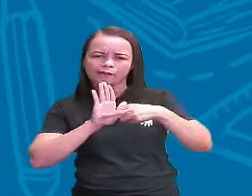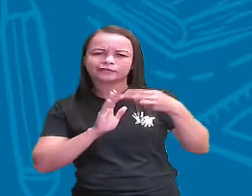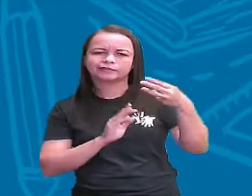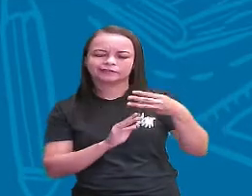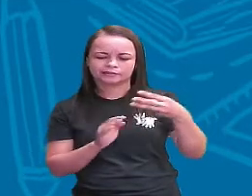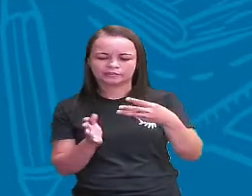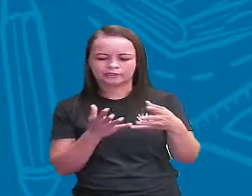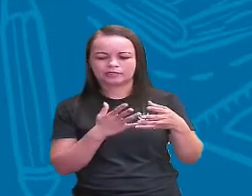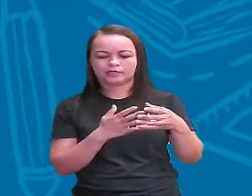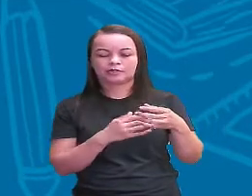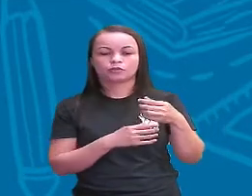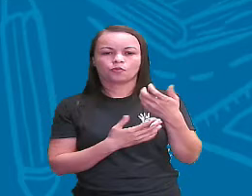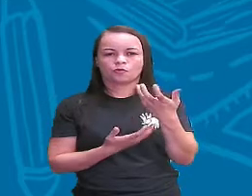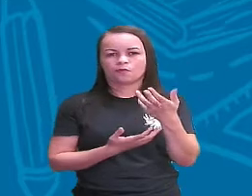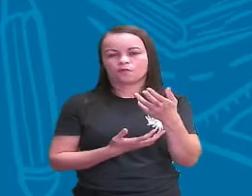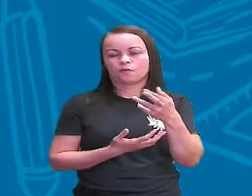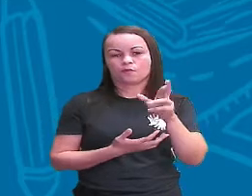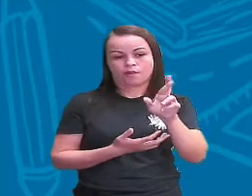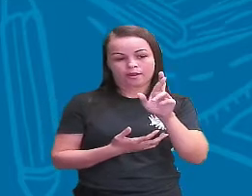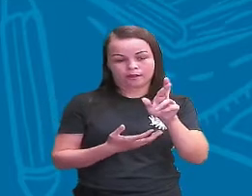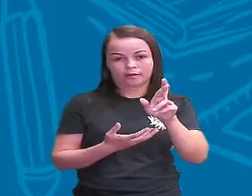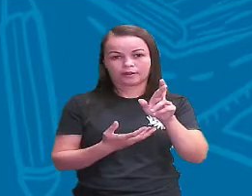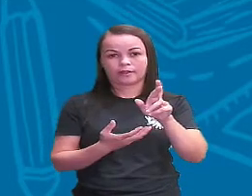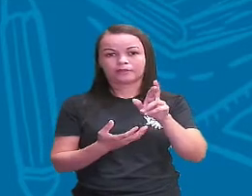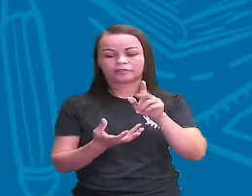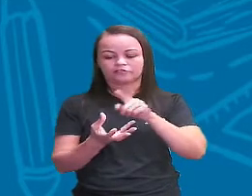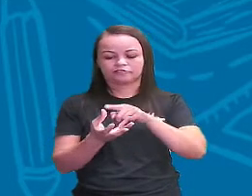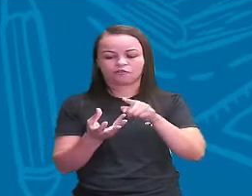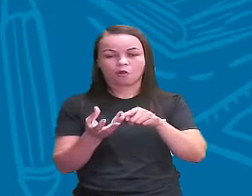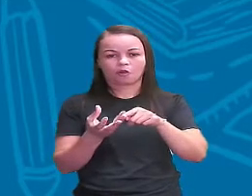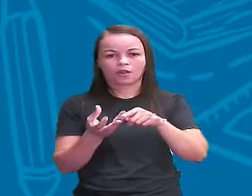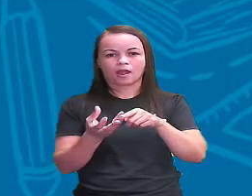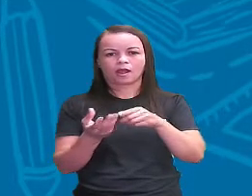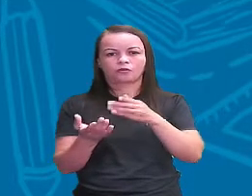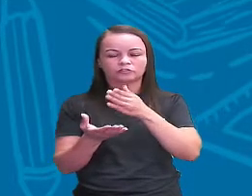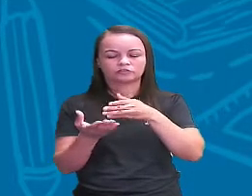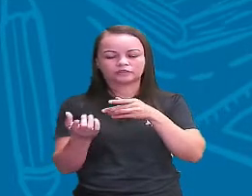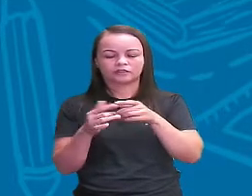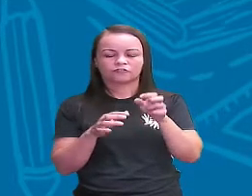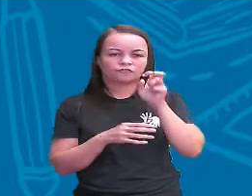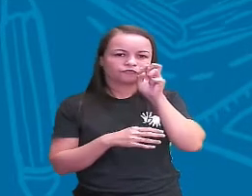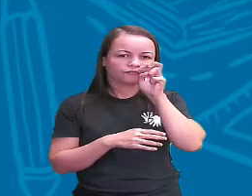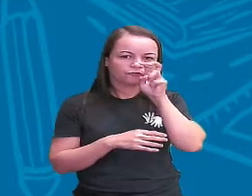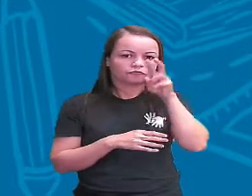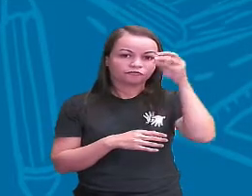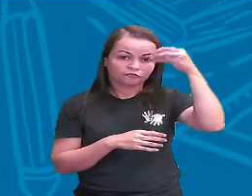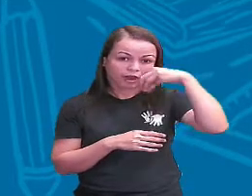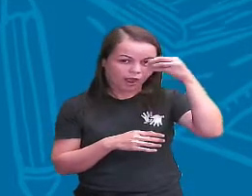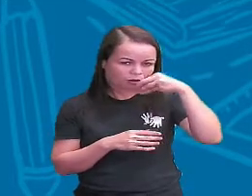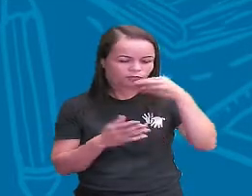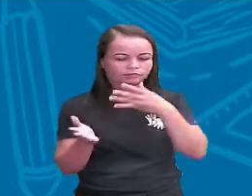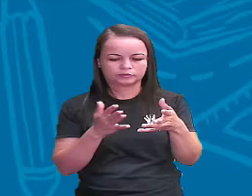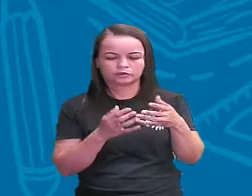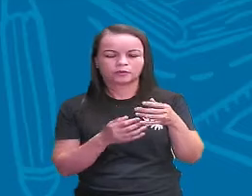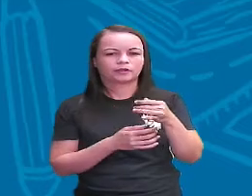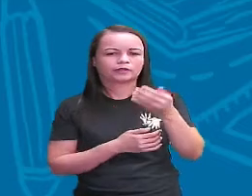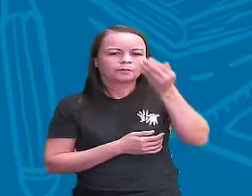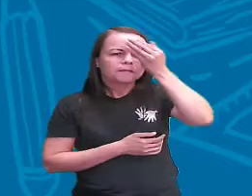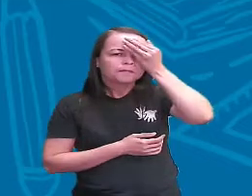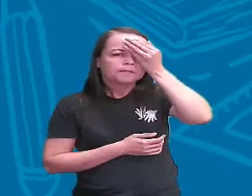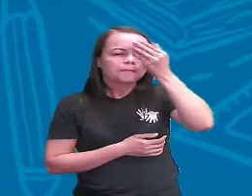diz que um R entre vogais, ele vai ter o som fraco. Por exemplo, pirata